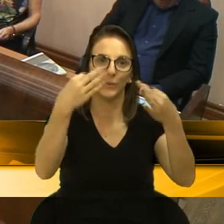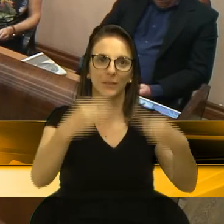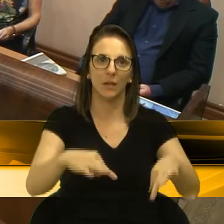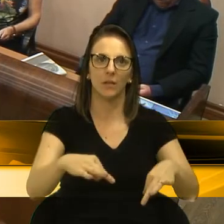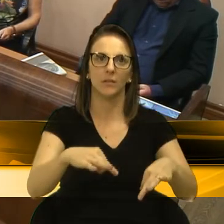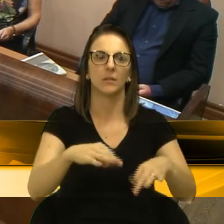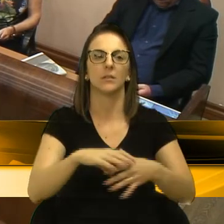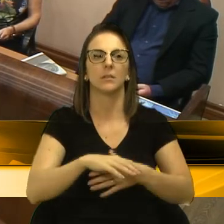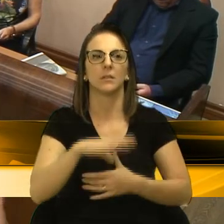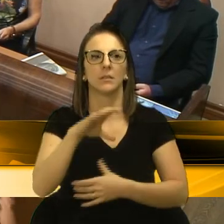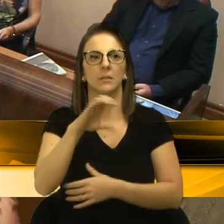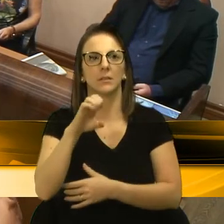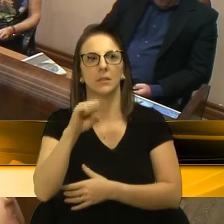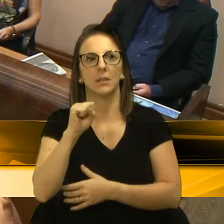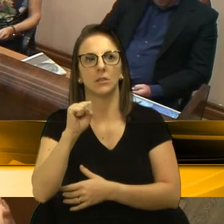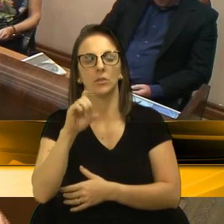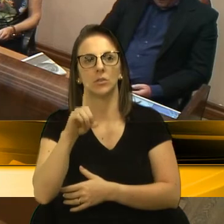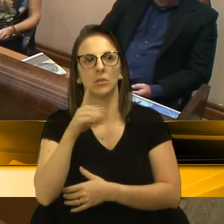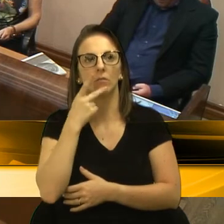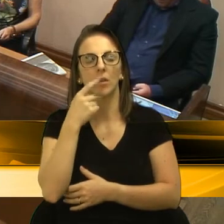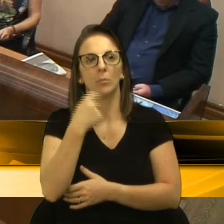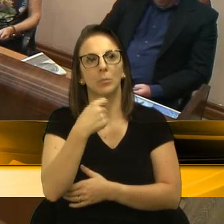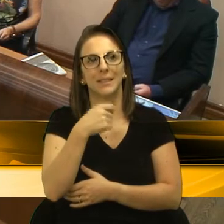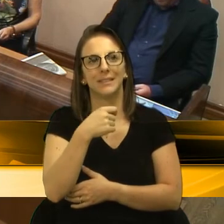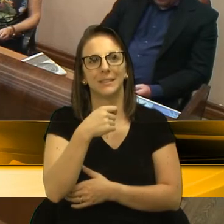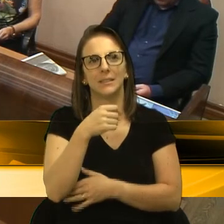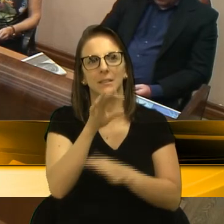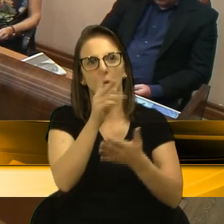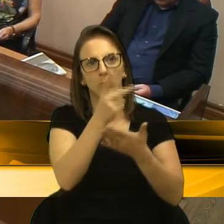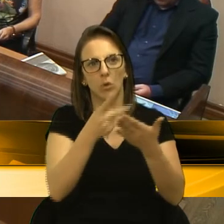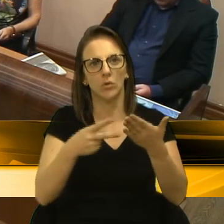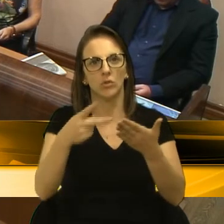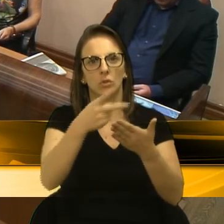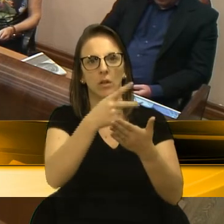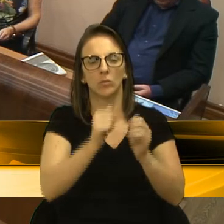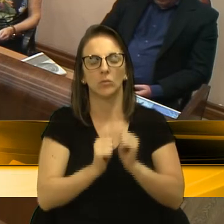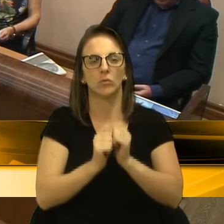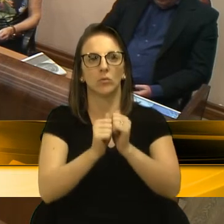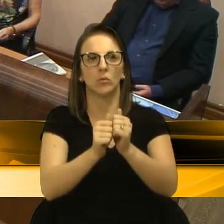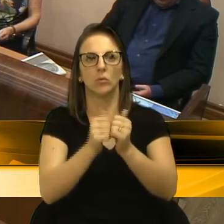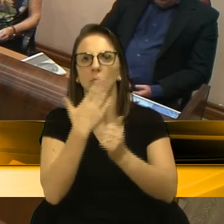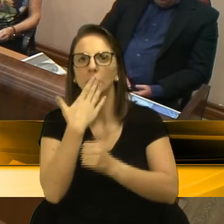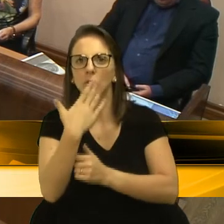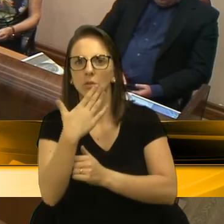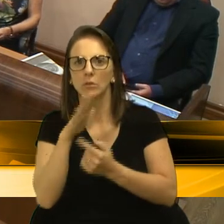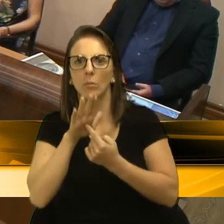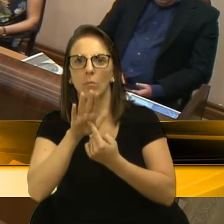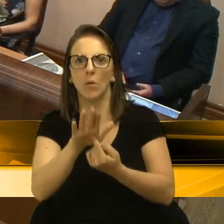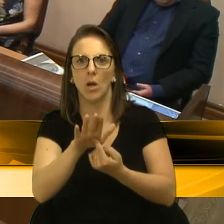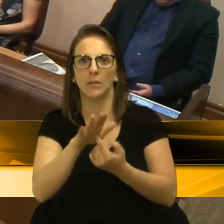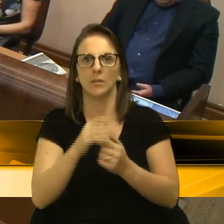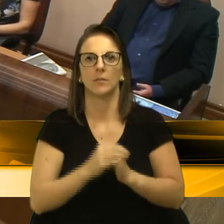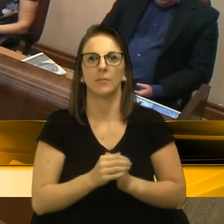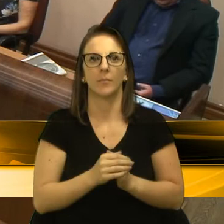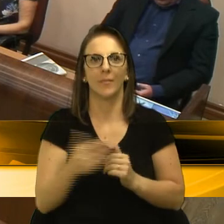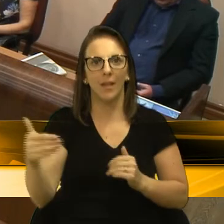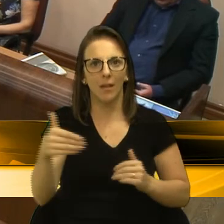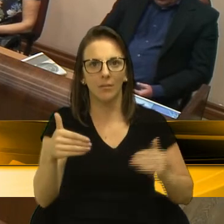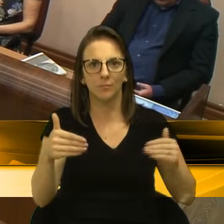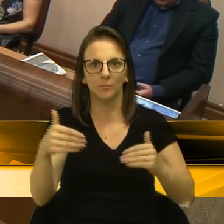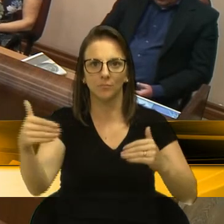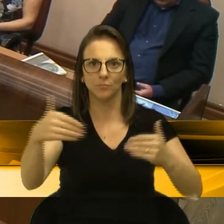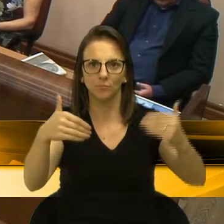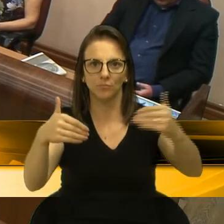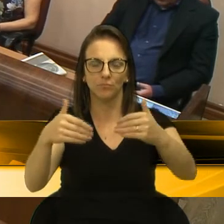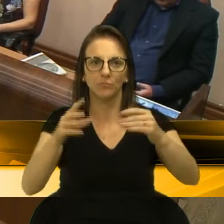documentação deverá ser acompanhada de croqui da área objeto do pedido, demonstrando: 1. Que os acessos da edificação principal não serão